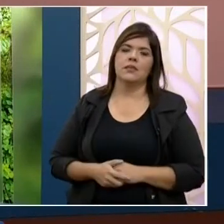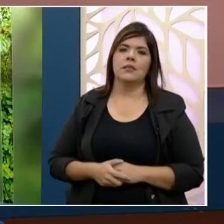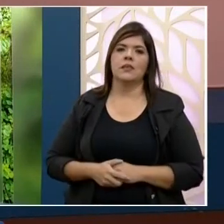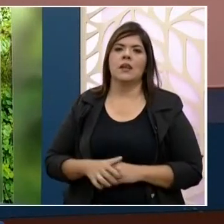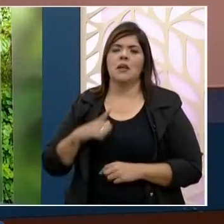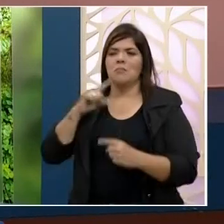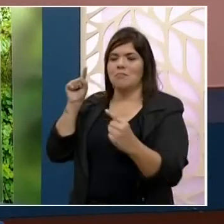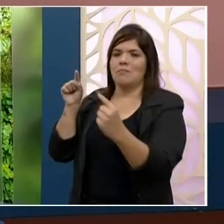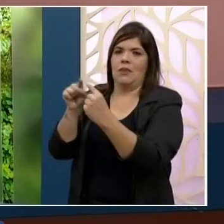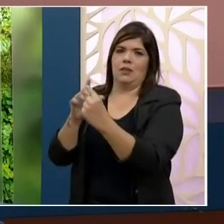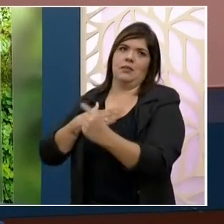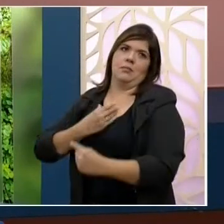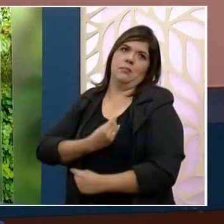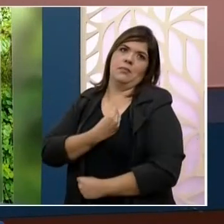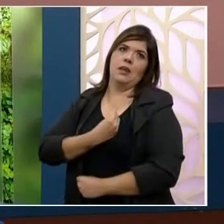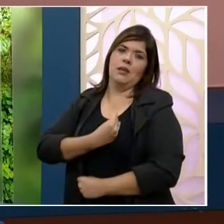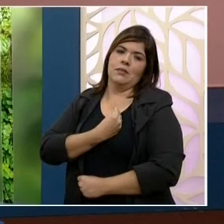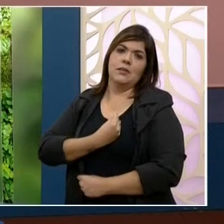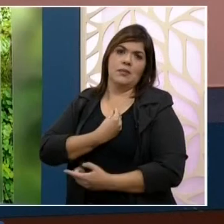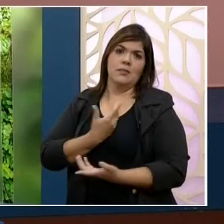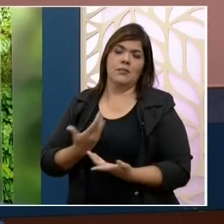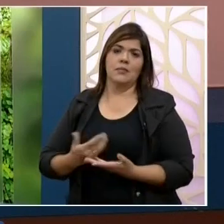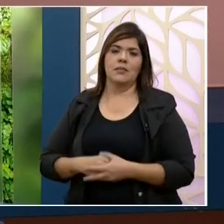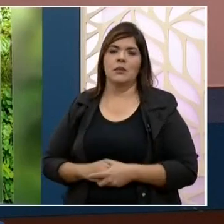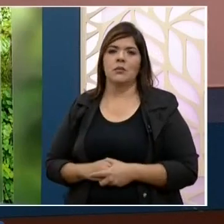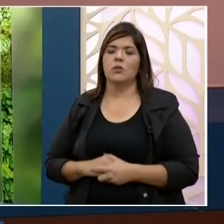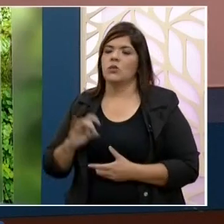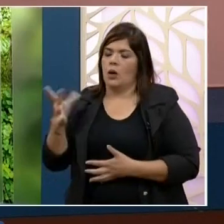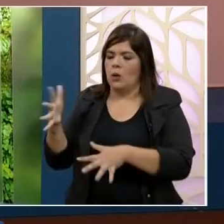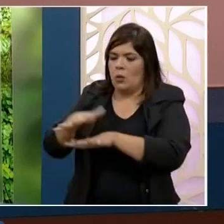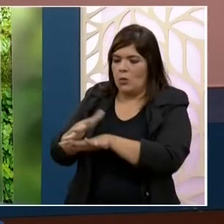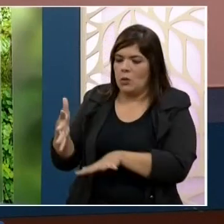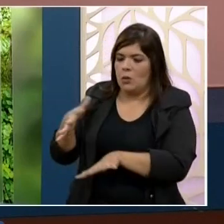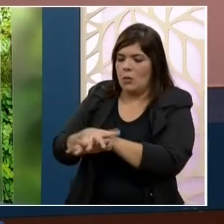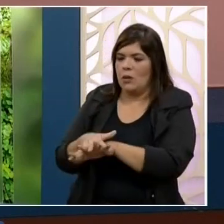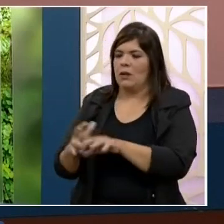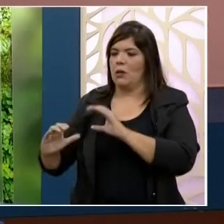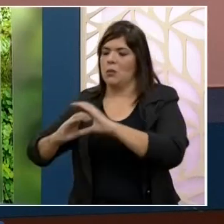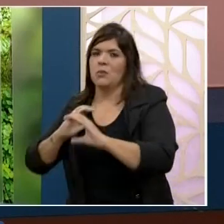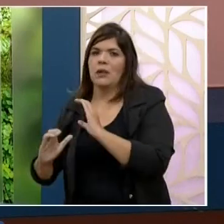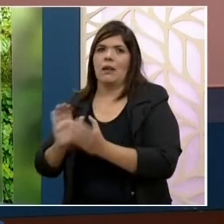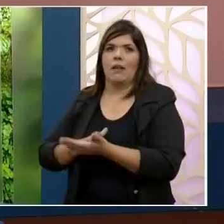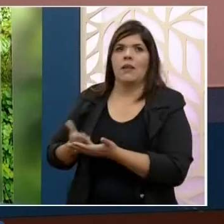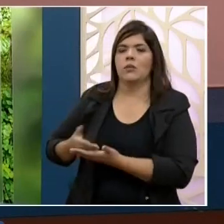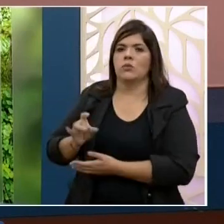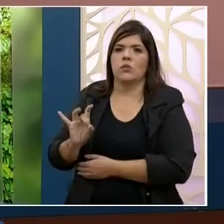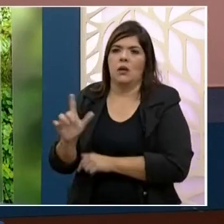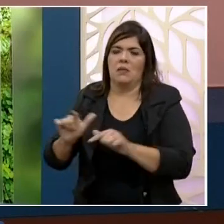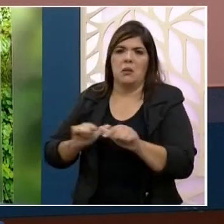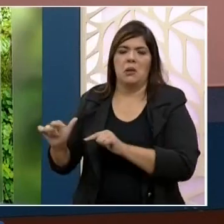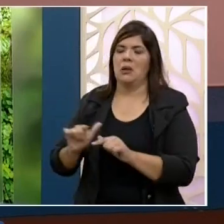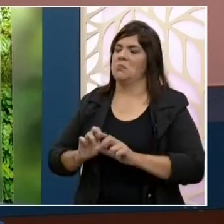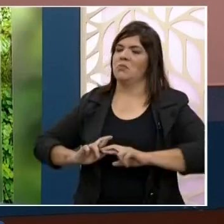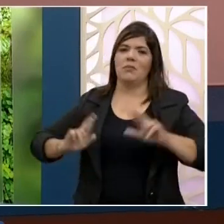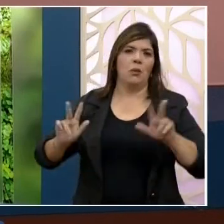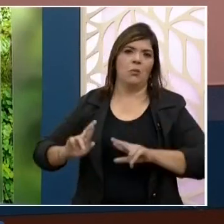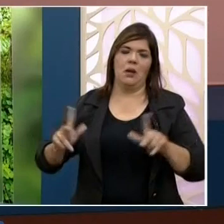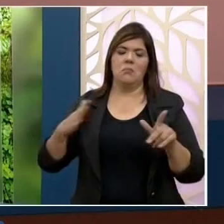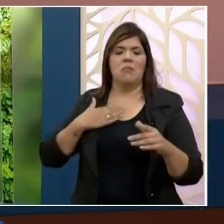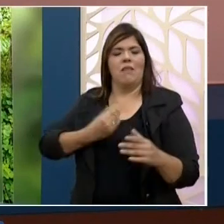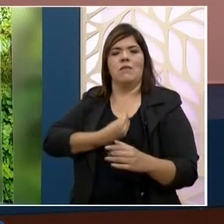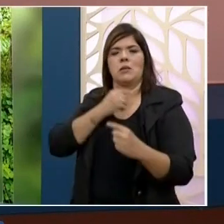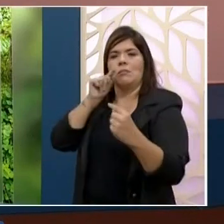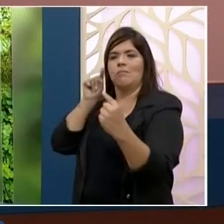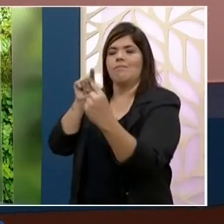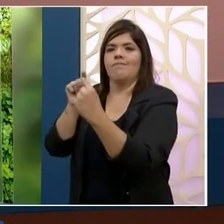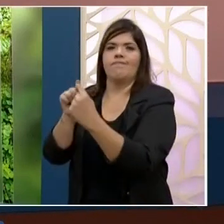virou um propósito de vida, né? Então vai muito mais além de simplesmente fazer um trabalho, é um propósito de vida.